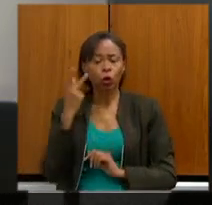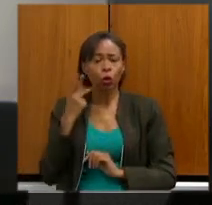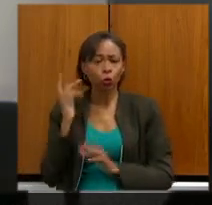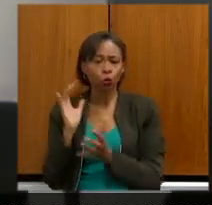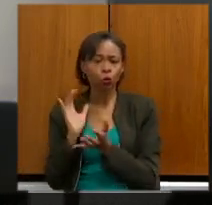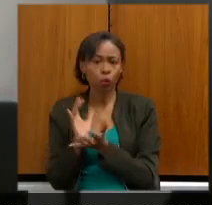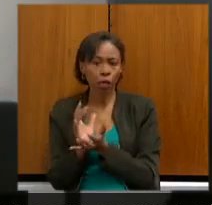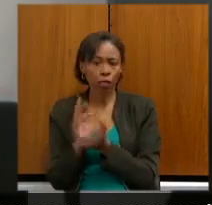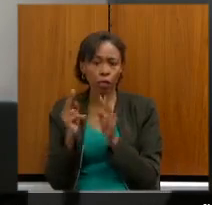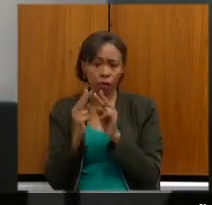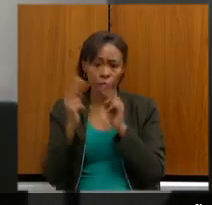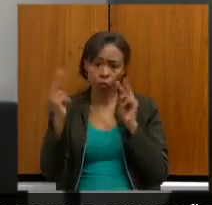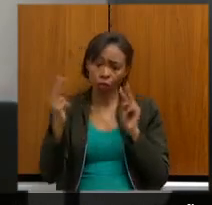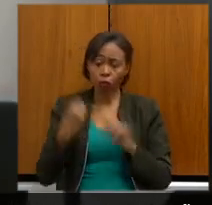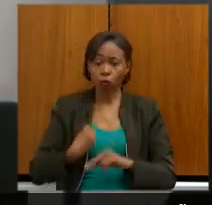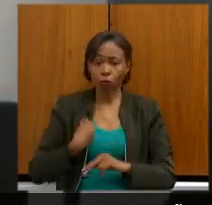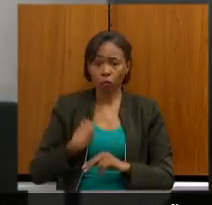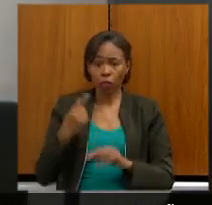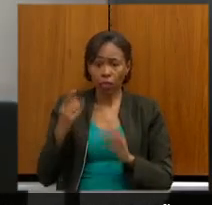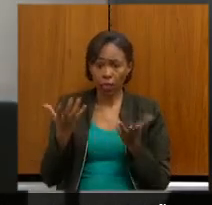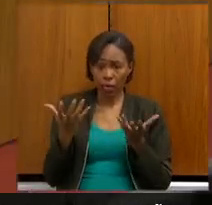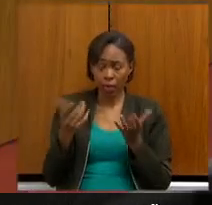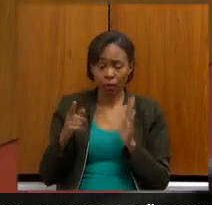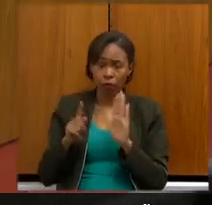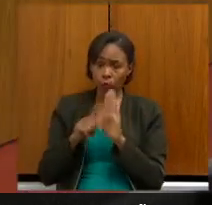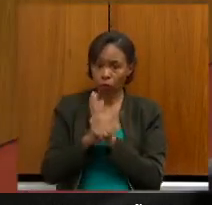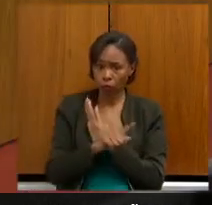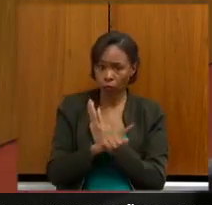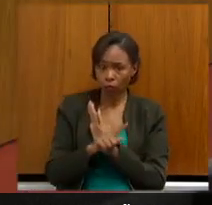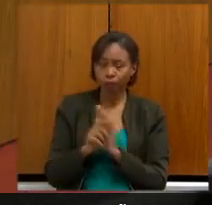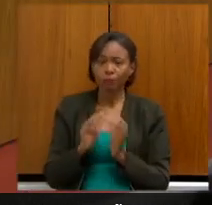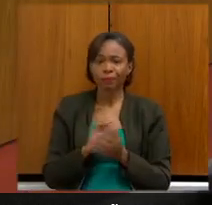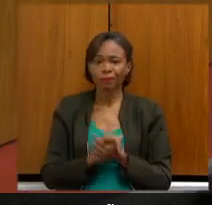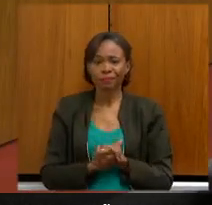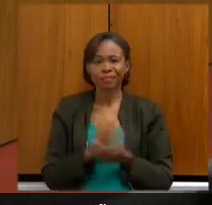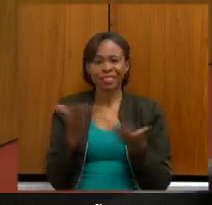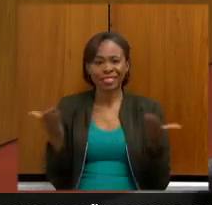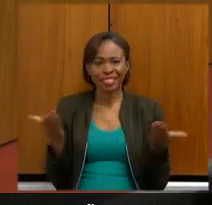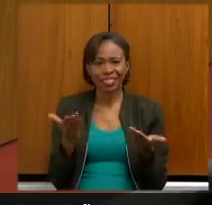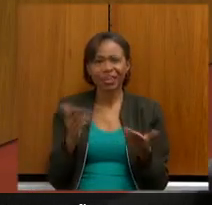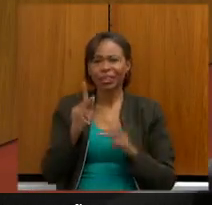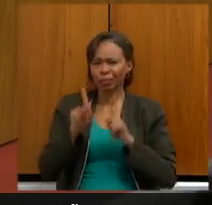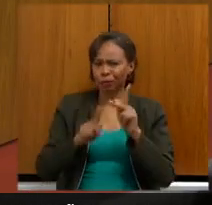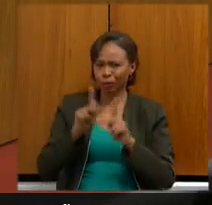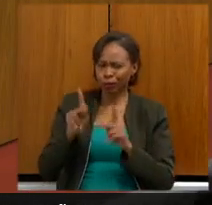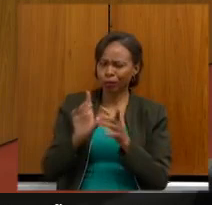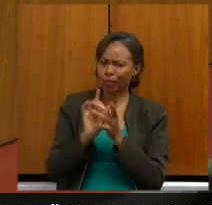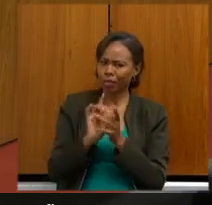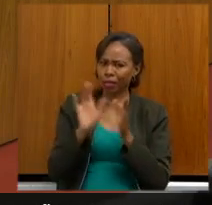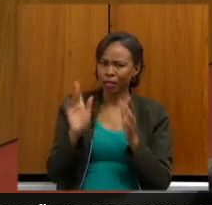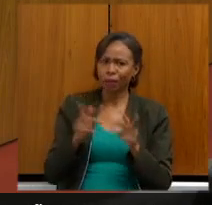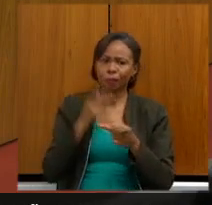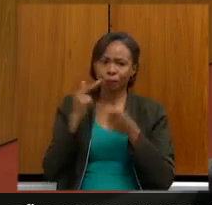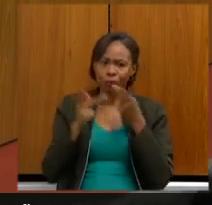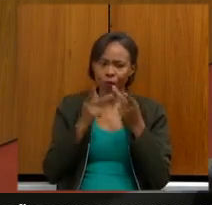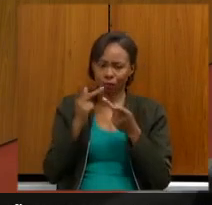estão acompanhando de forma remoto presencial você quer fazer essa contribuição Então vamos ouvir já as pessoas é